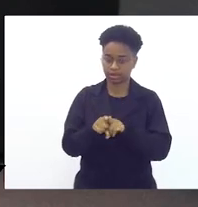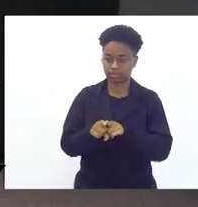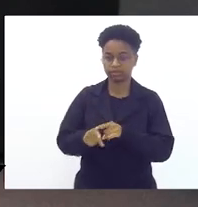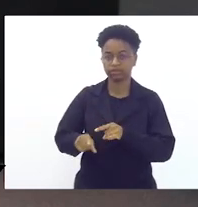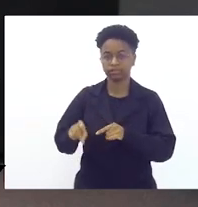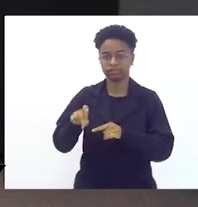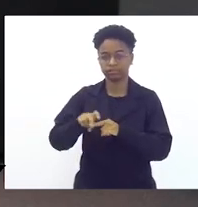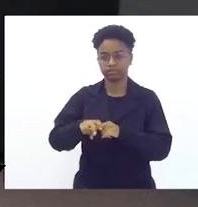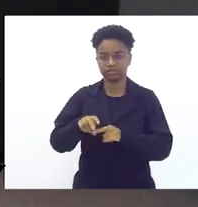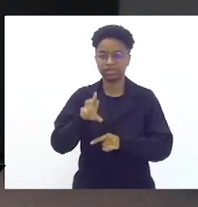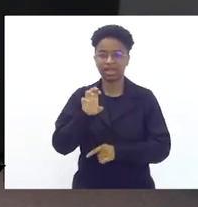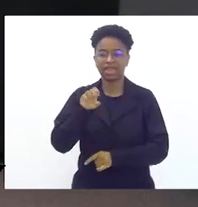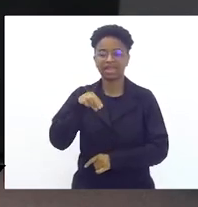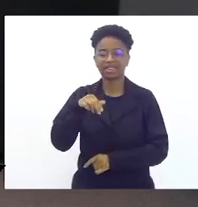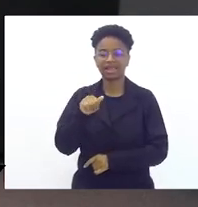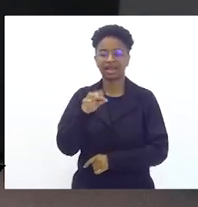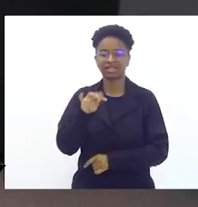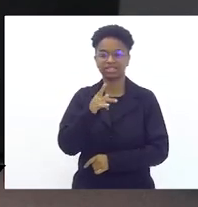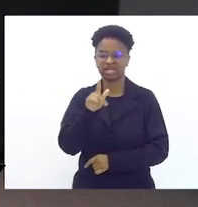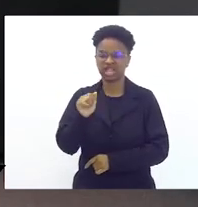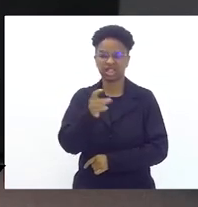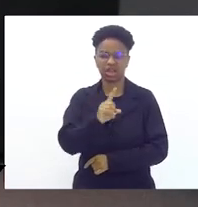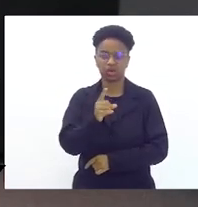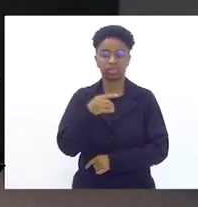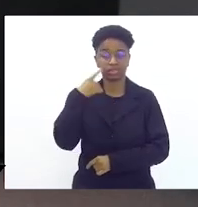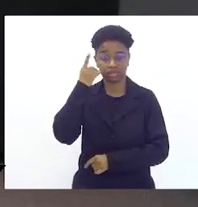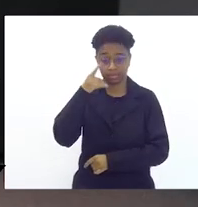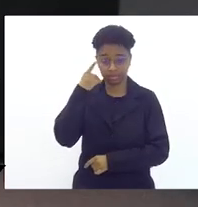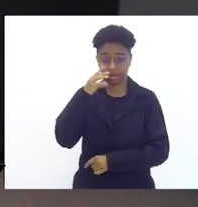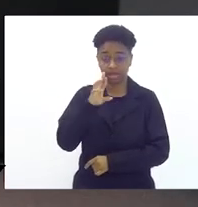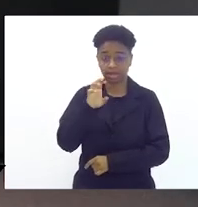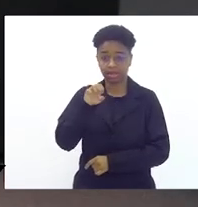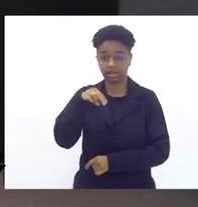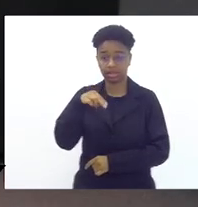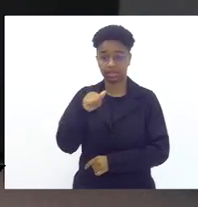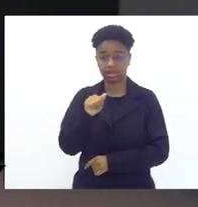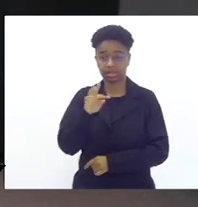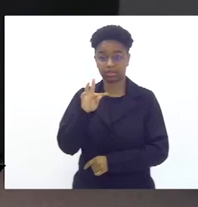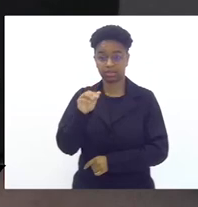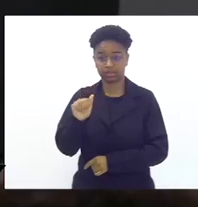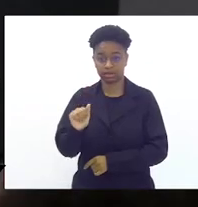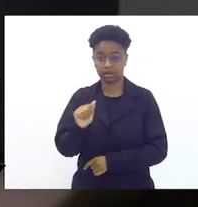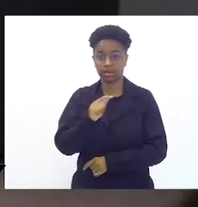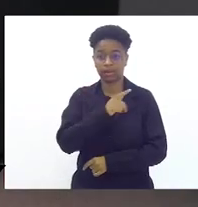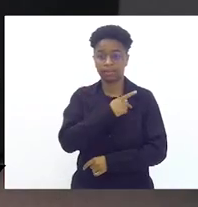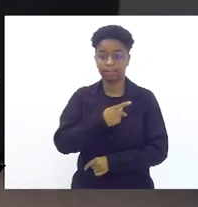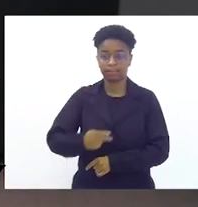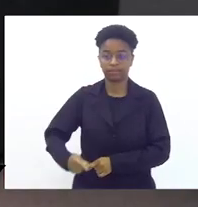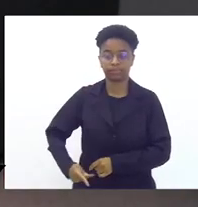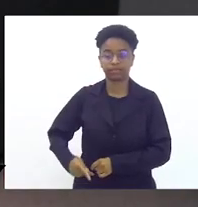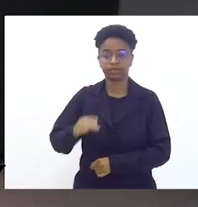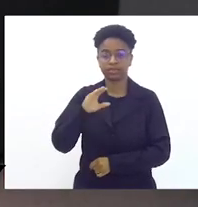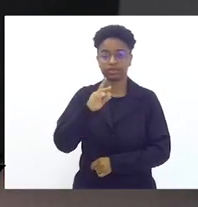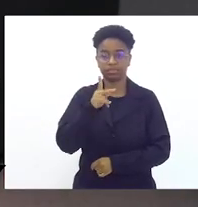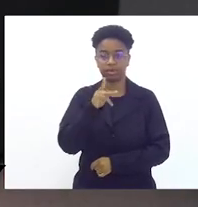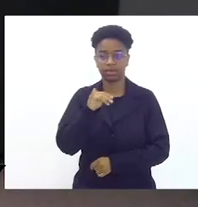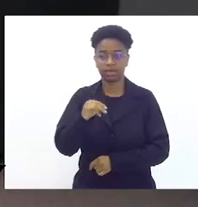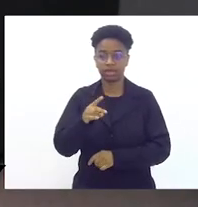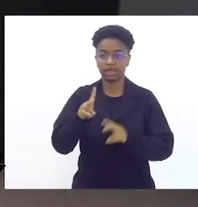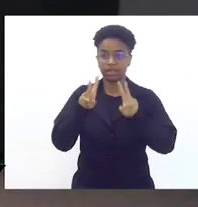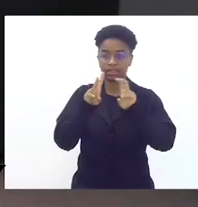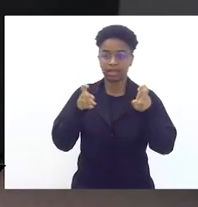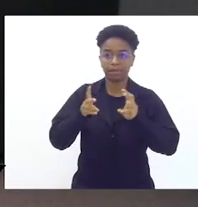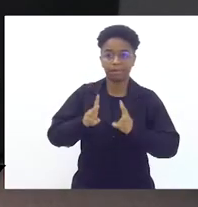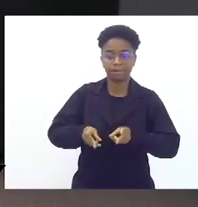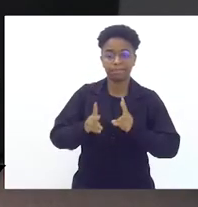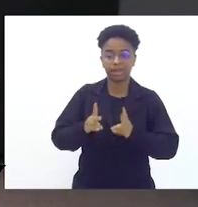Renatinha não a deputada Renata Souza está presidindo uma CPI sobre esse mesmo tema que teve uma audiência